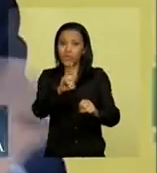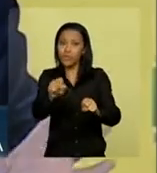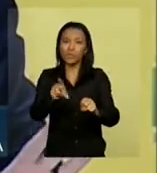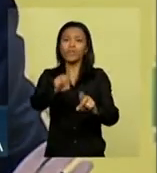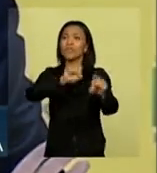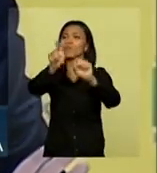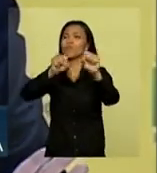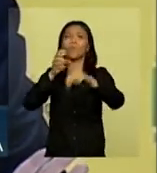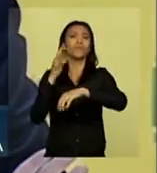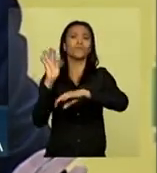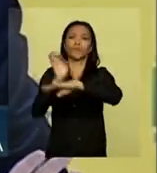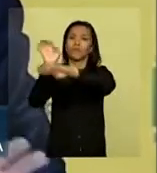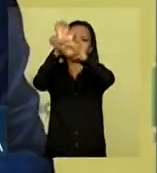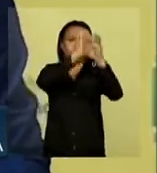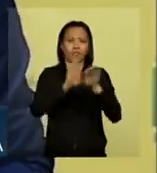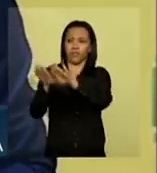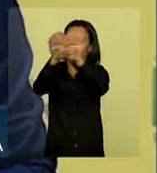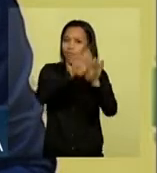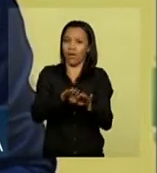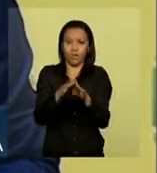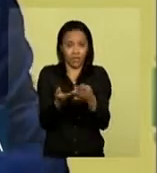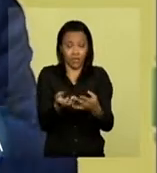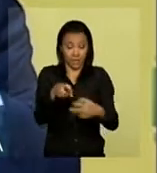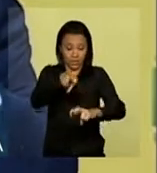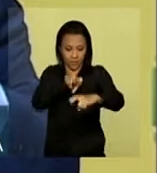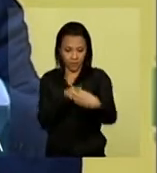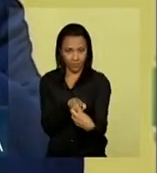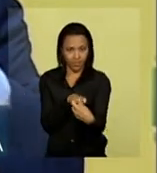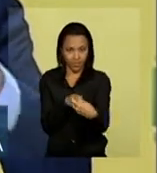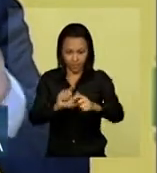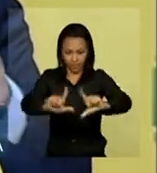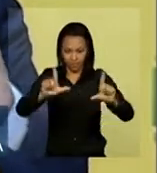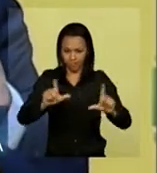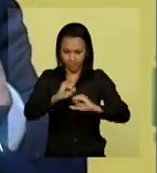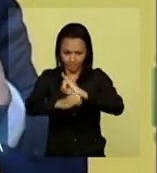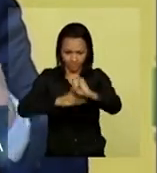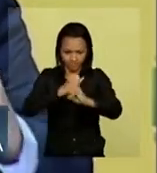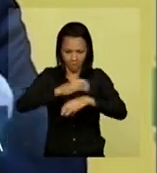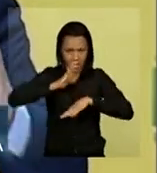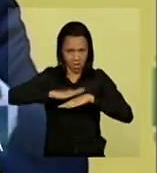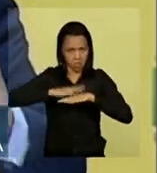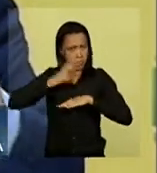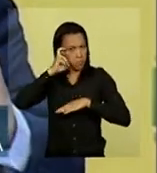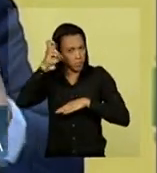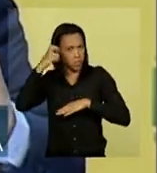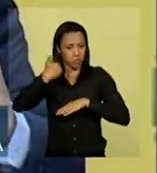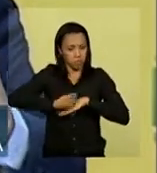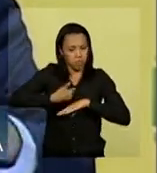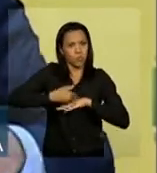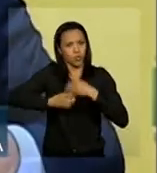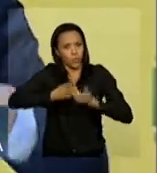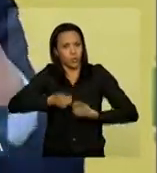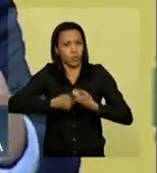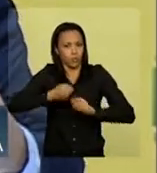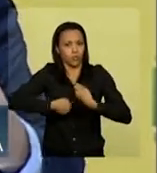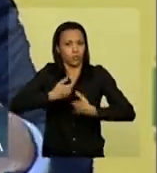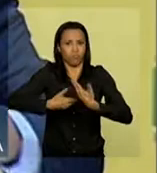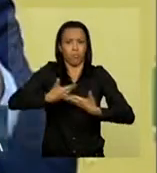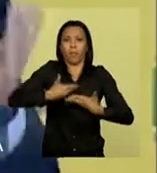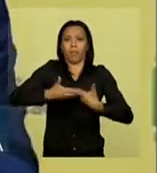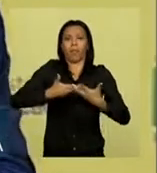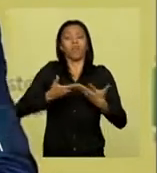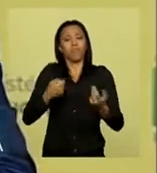cidades do Brasil em todos os estados do Brasil todo e senta na frente da tela dele pelo mérito pela competência dele pelo